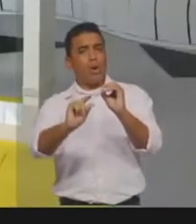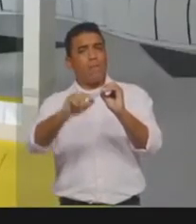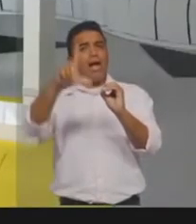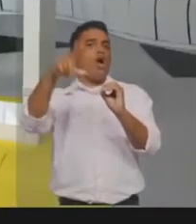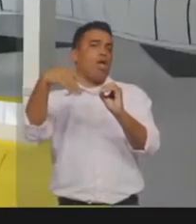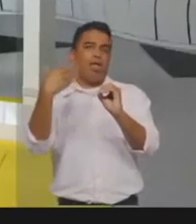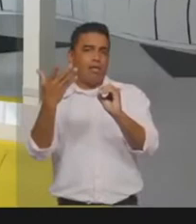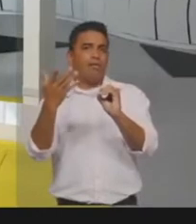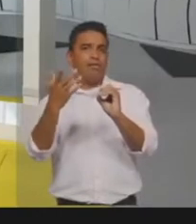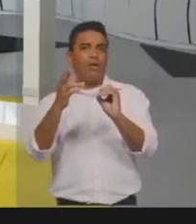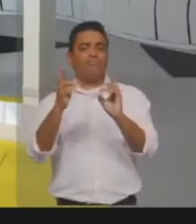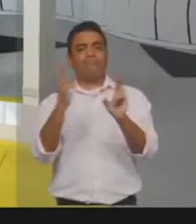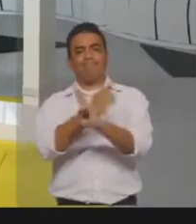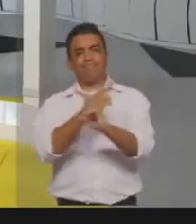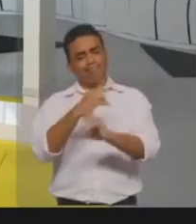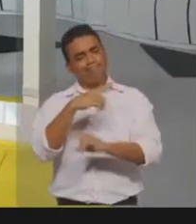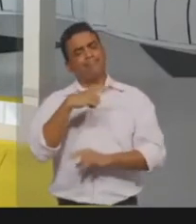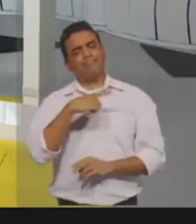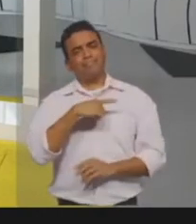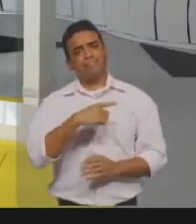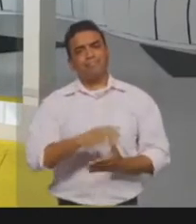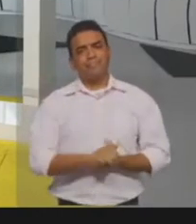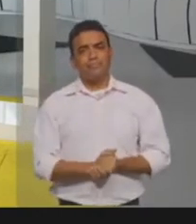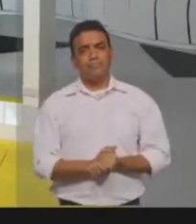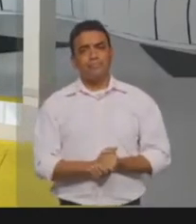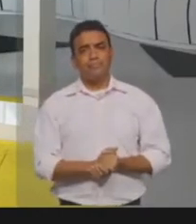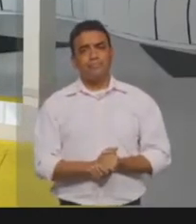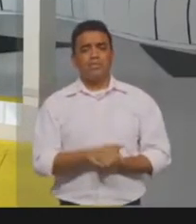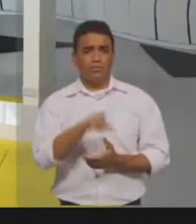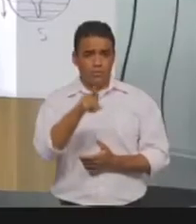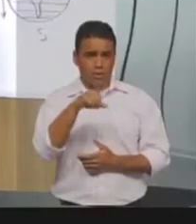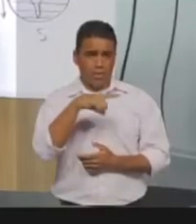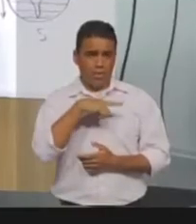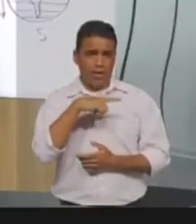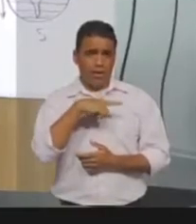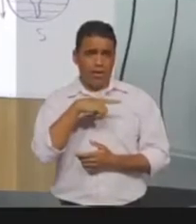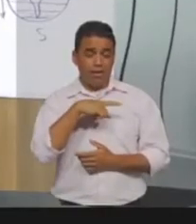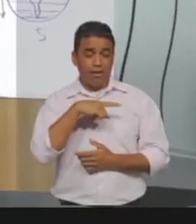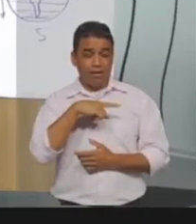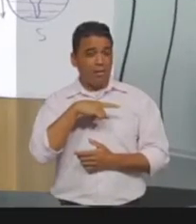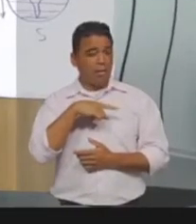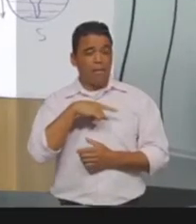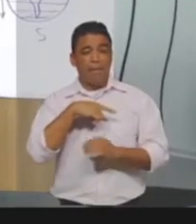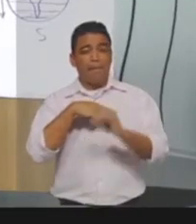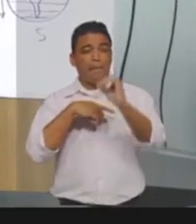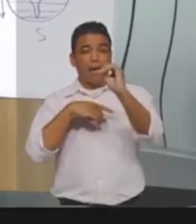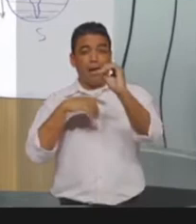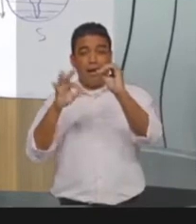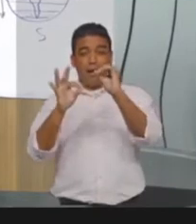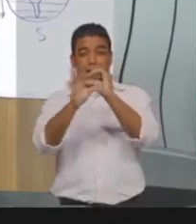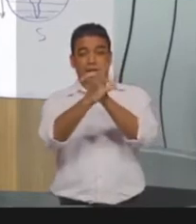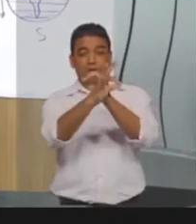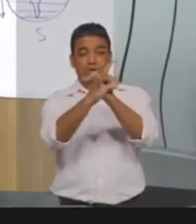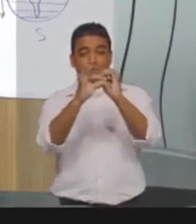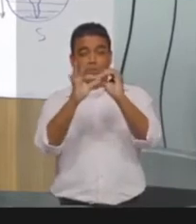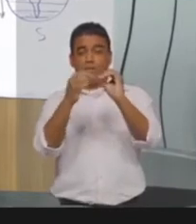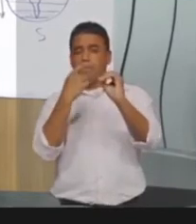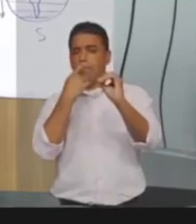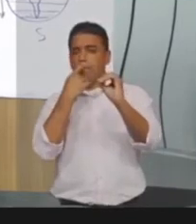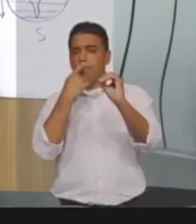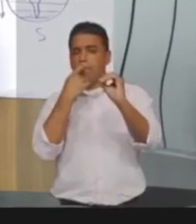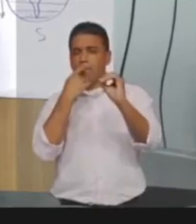E essa é a relação, então. Se você tiver baixa latitude, ou seja, estiver próximo da linha do